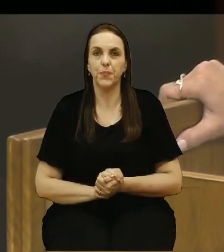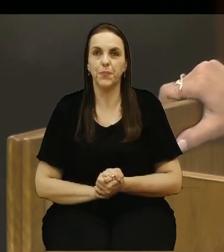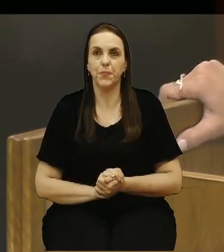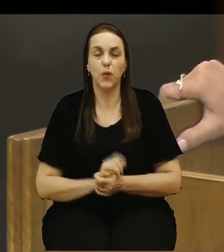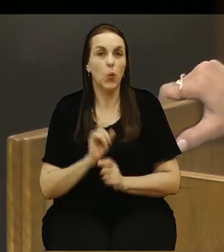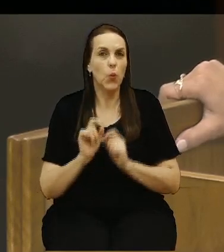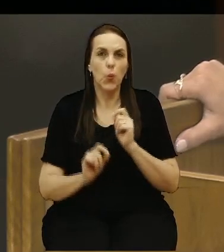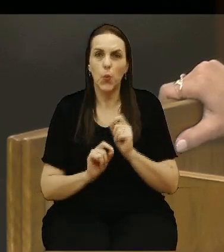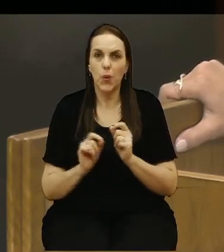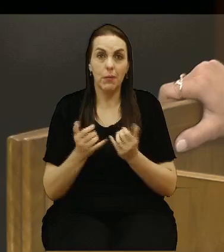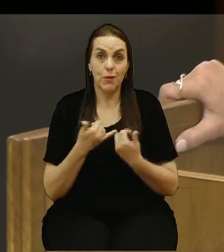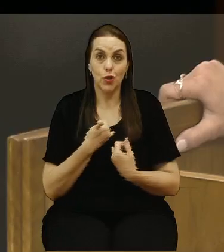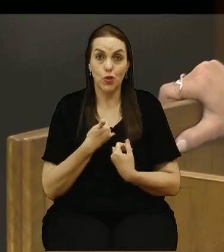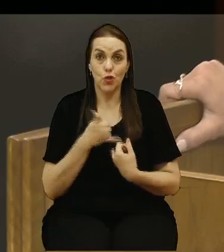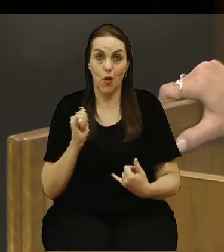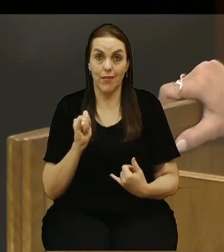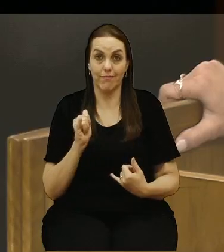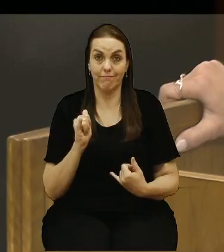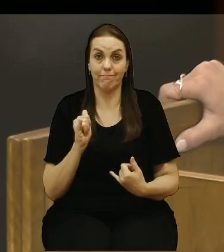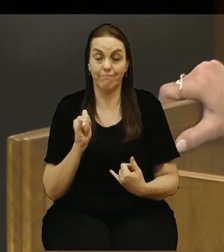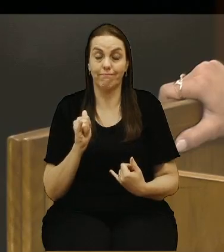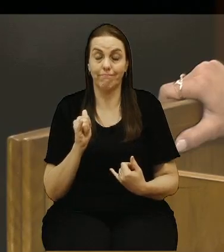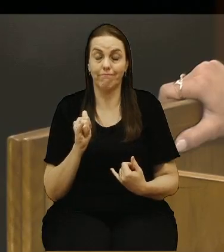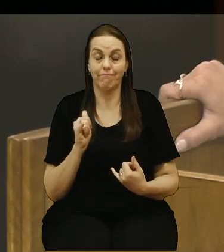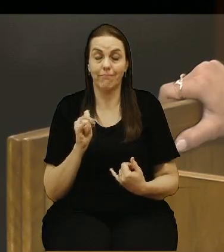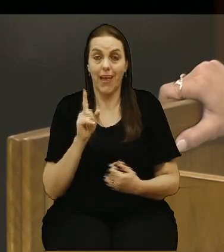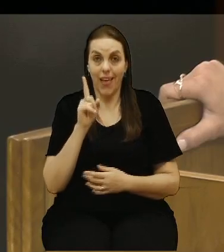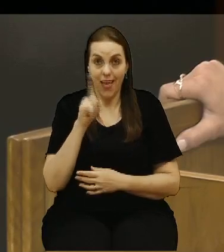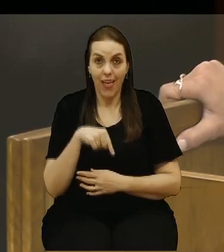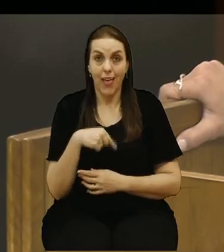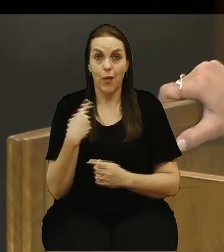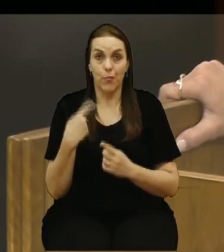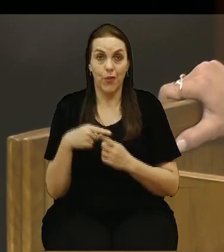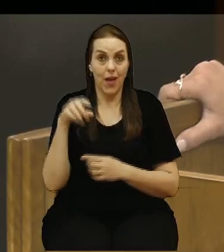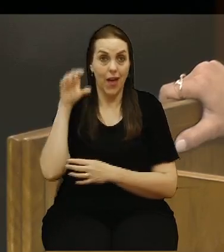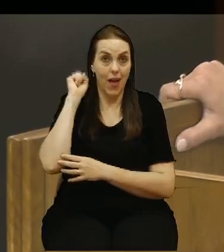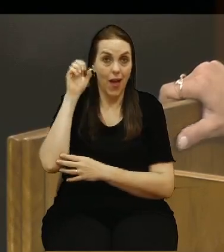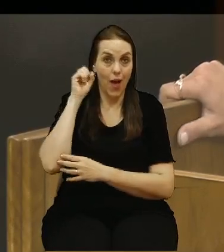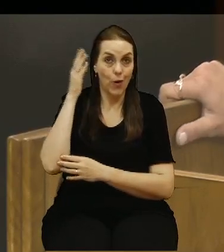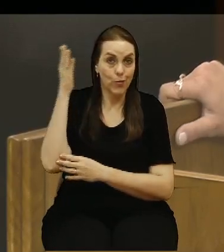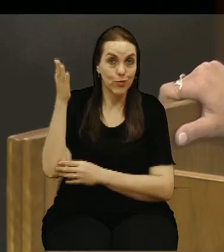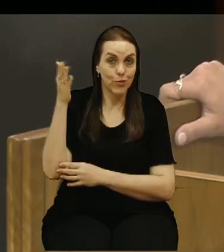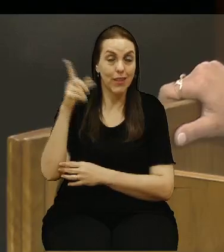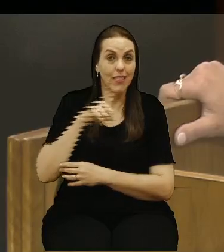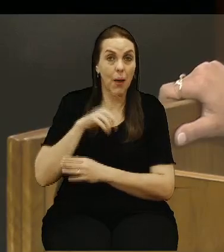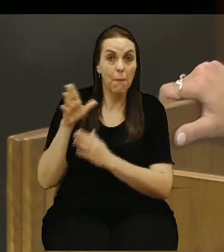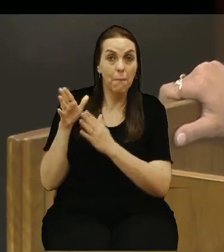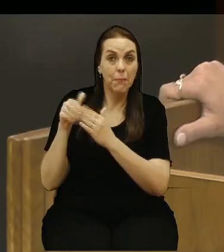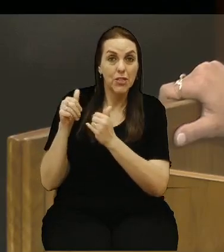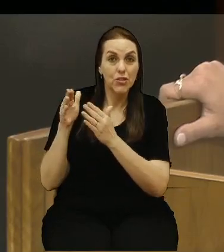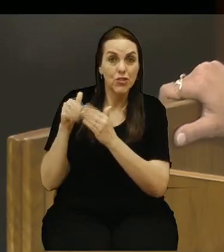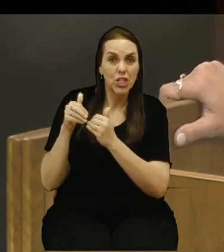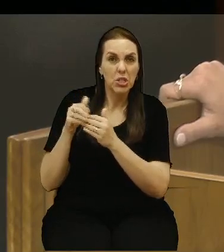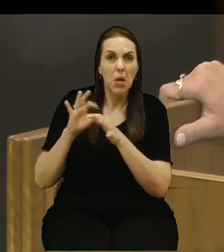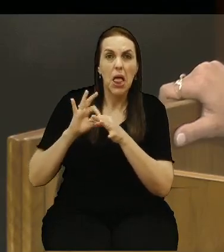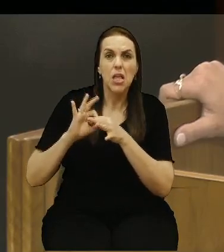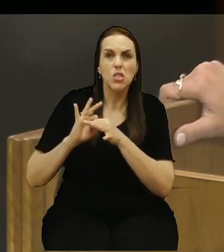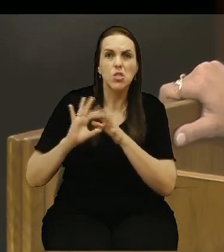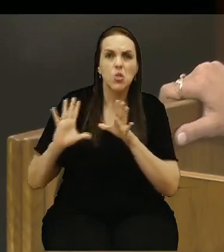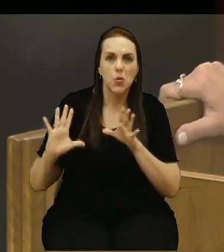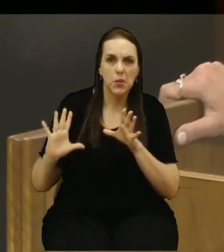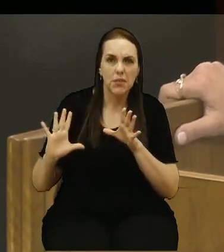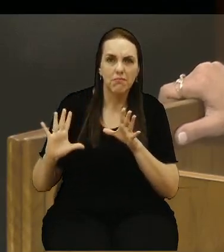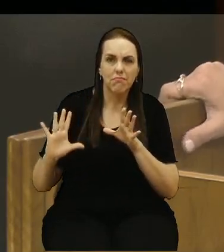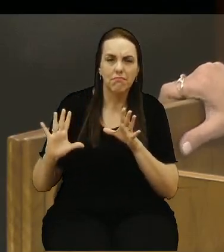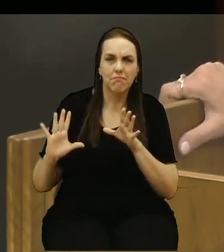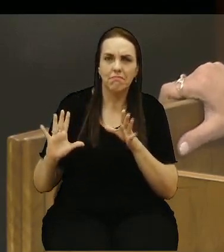O que me choca é, no áudio, o pedido foi para soltar.